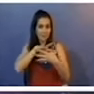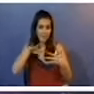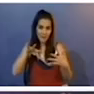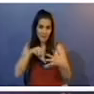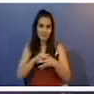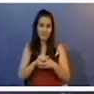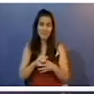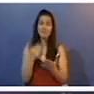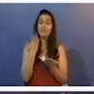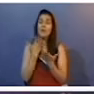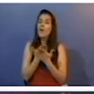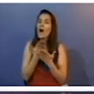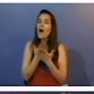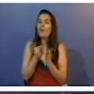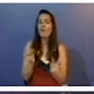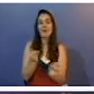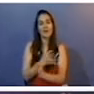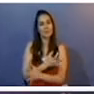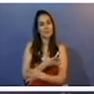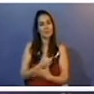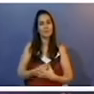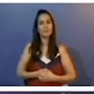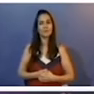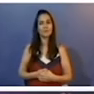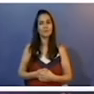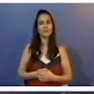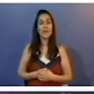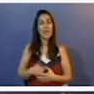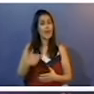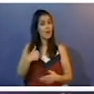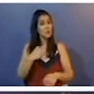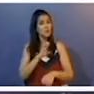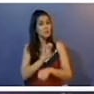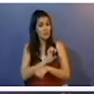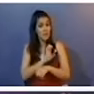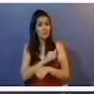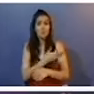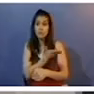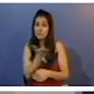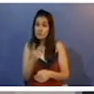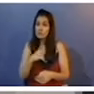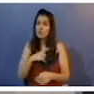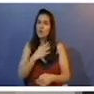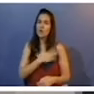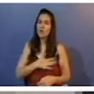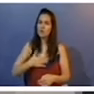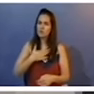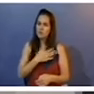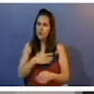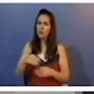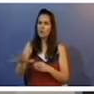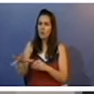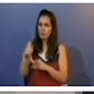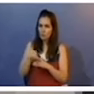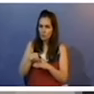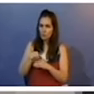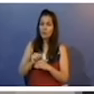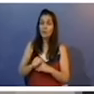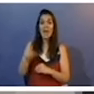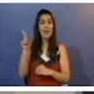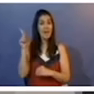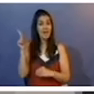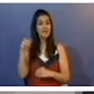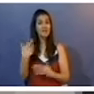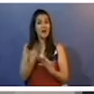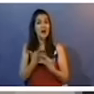E a nossa aula de hoje fica por aqui, pessoal. Eu espero que vocês tenham gostado do conteúdo. Essa aula, assim